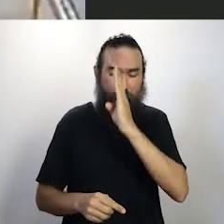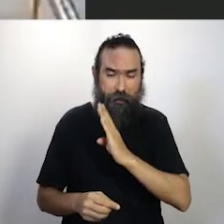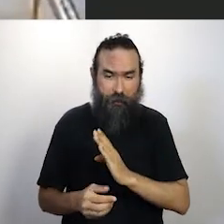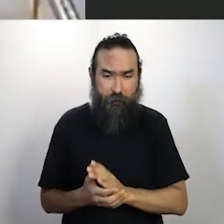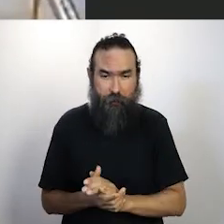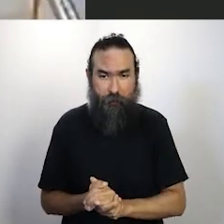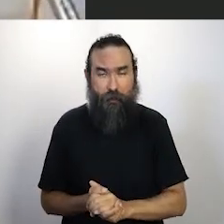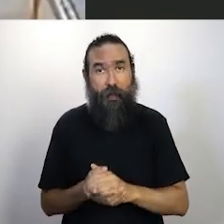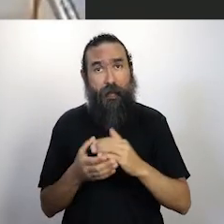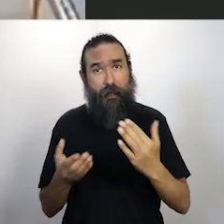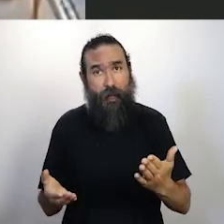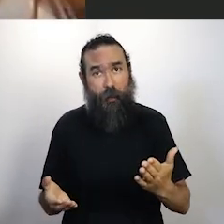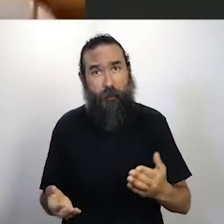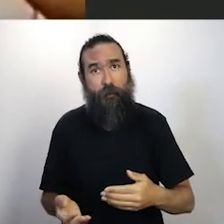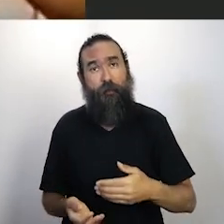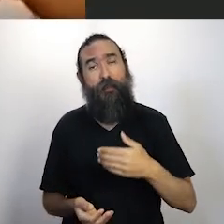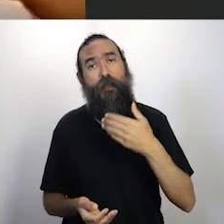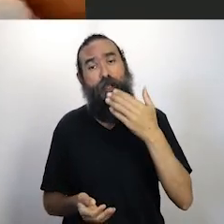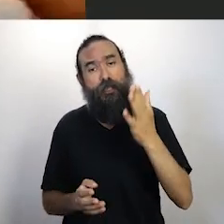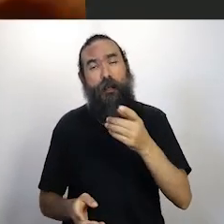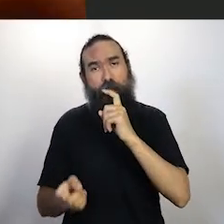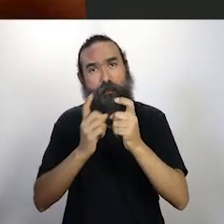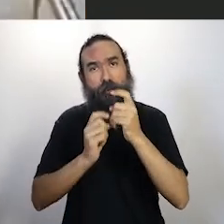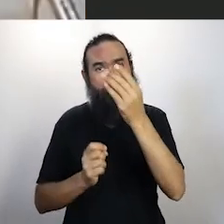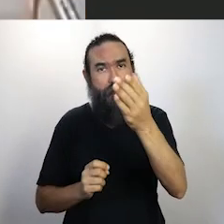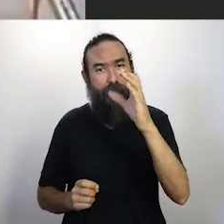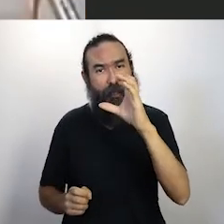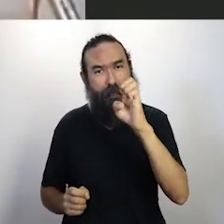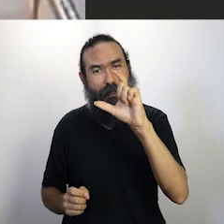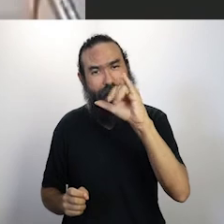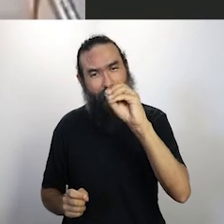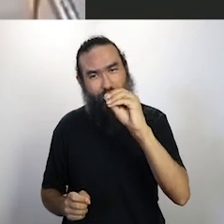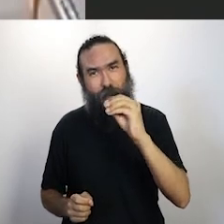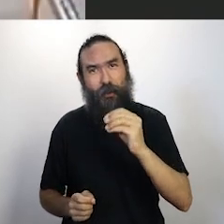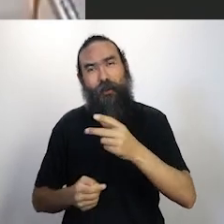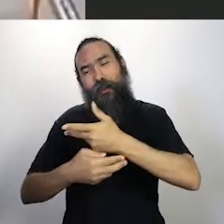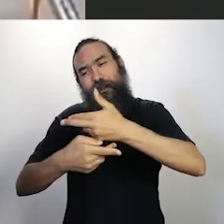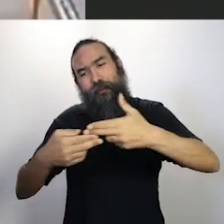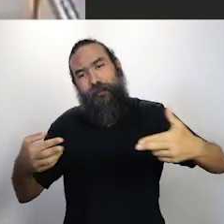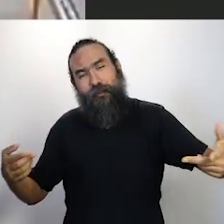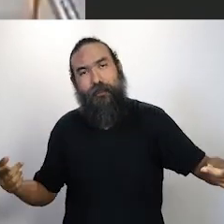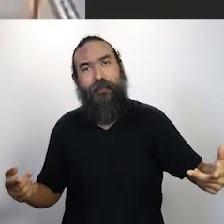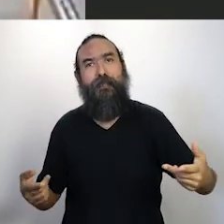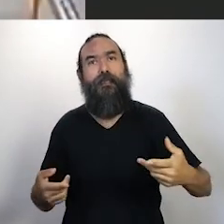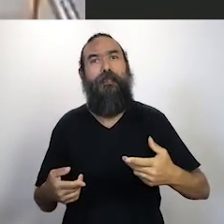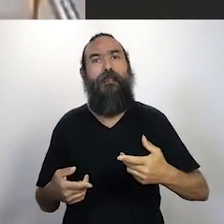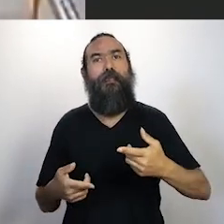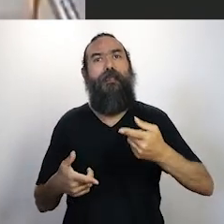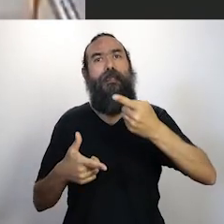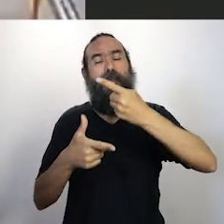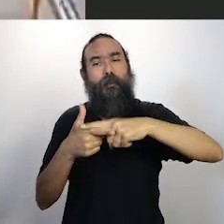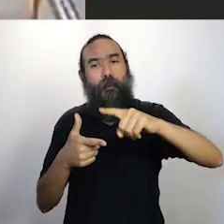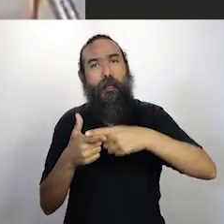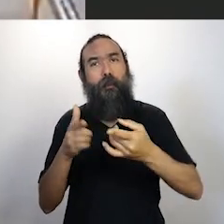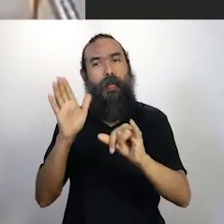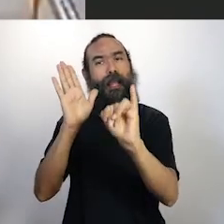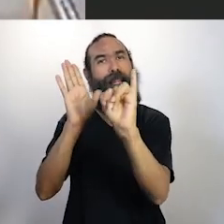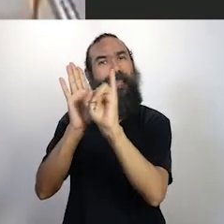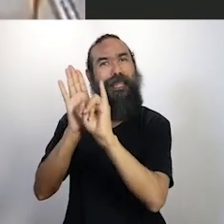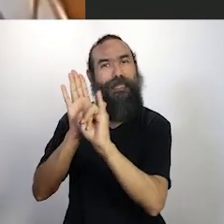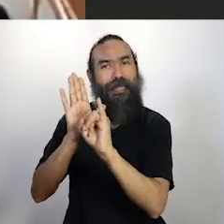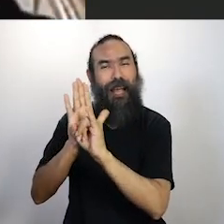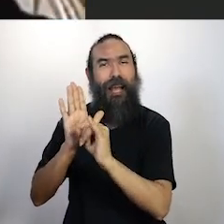território as questões da abrangência identitária isso está claro hoje